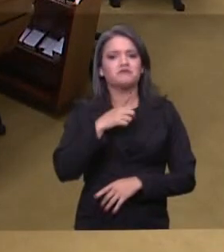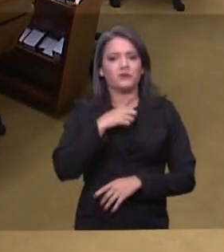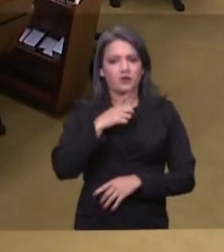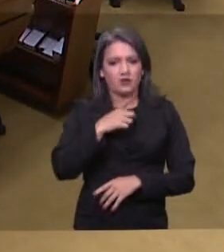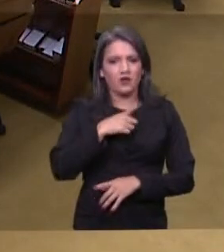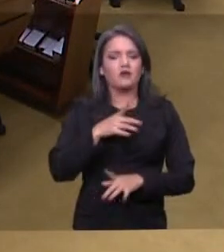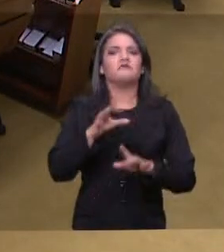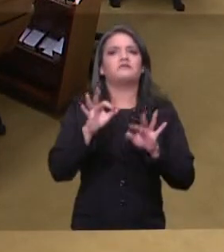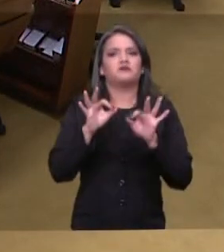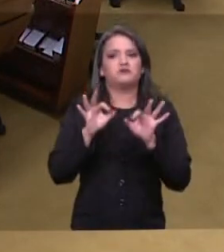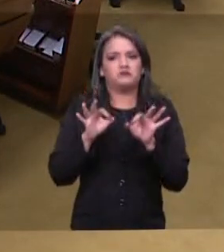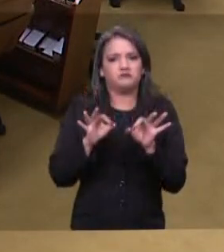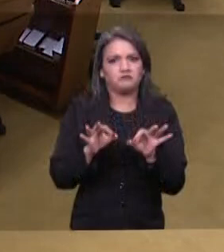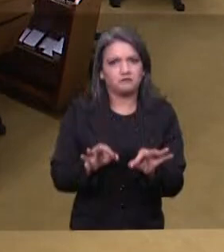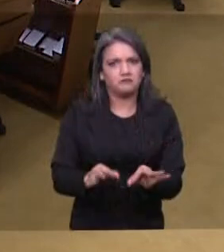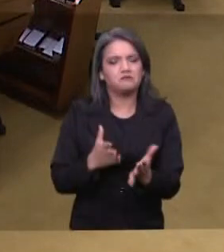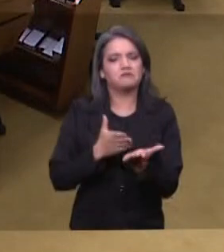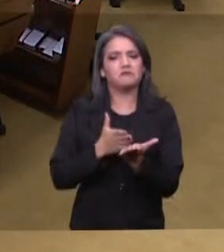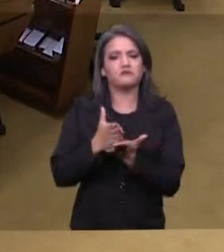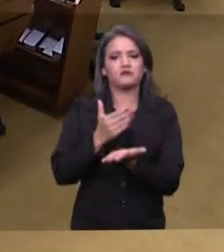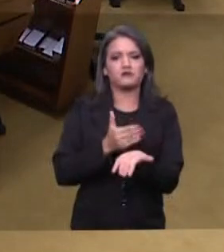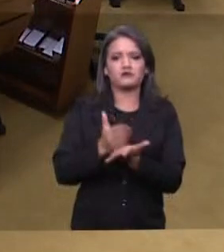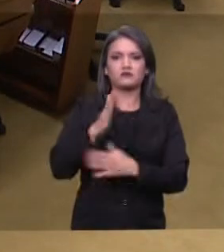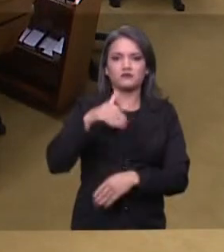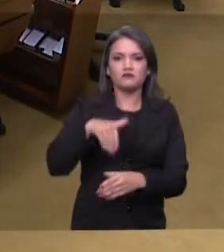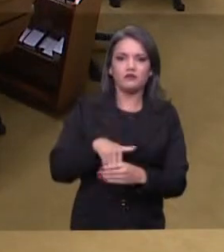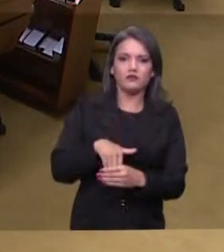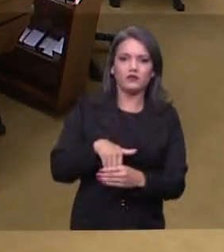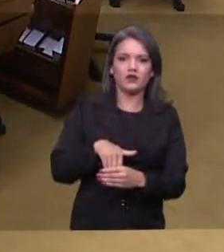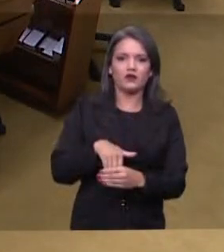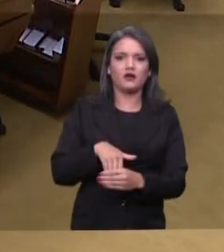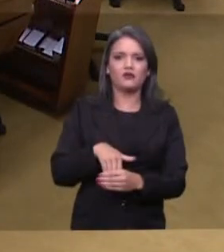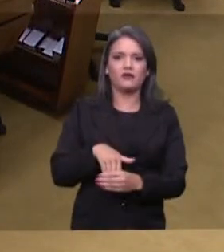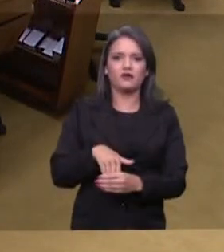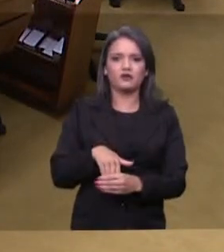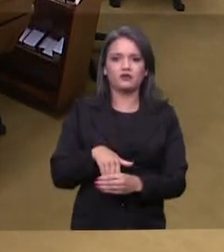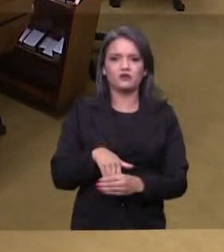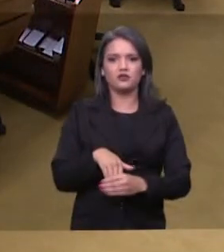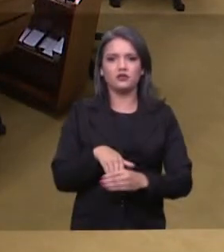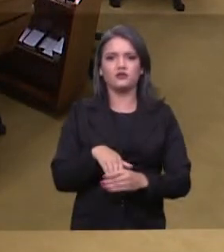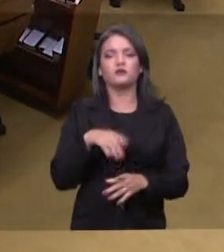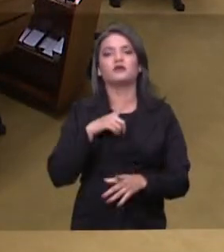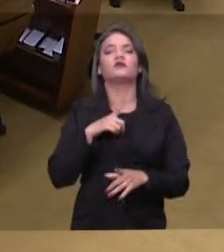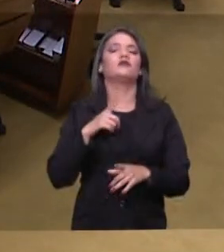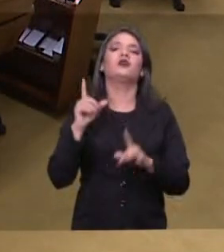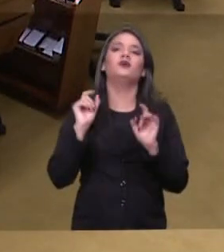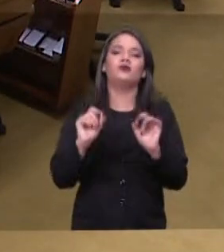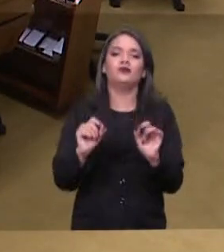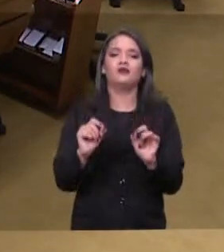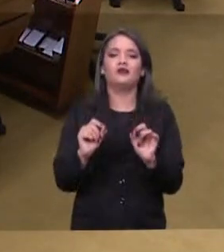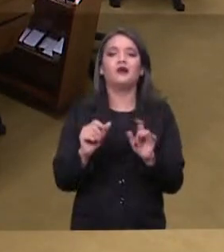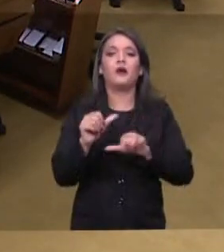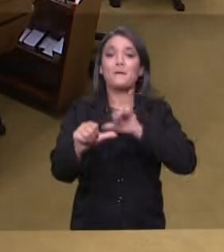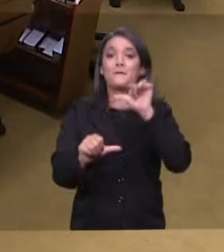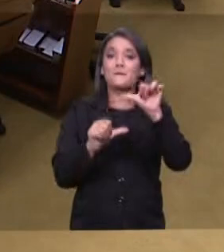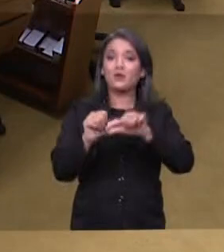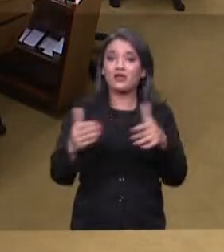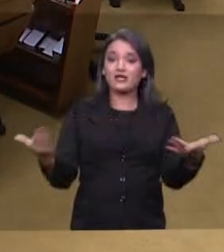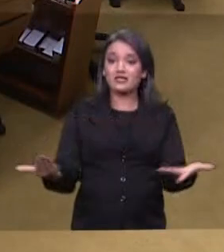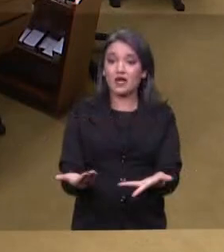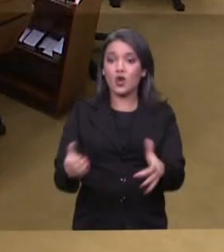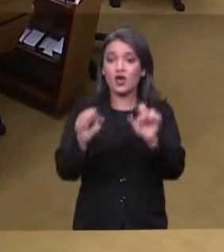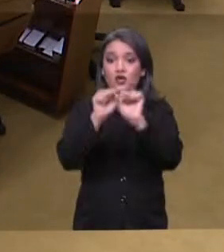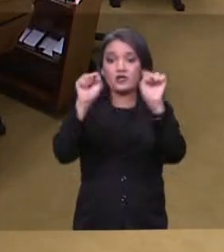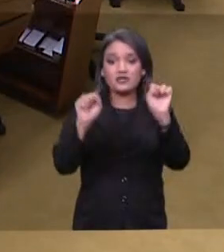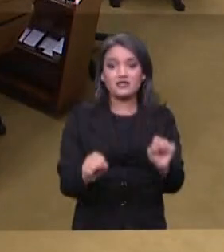ao iniciar o seu voto, ao dizer, nós estamos trazendo aqui uma grande modificação para o